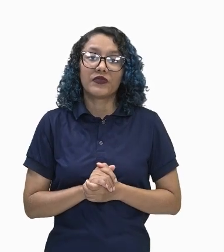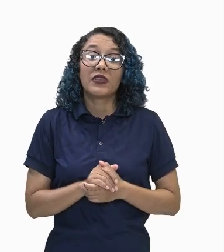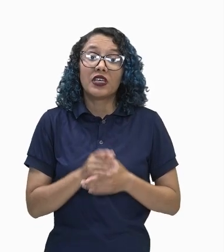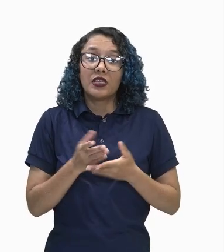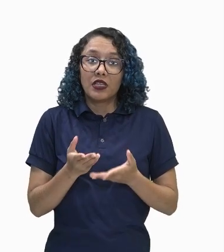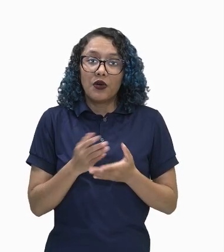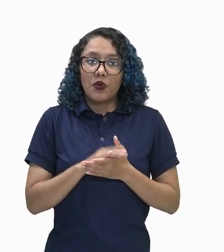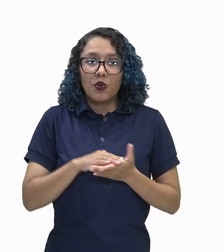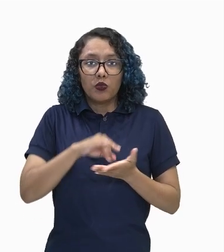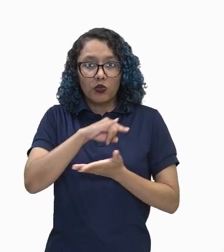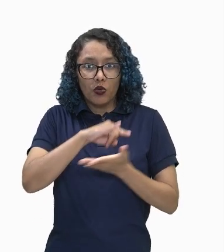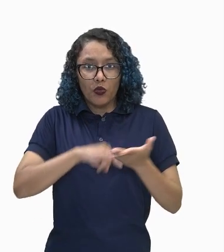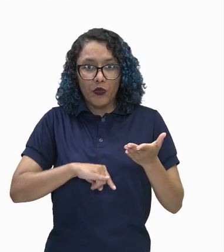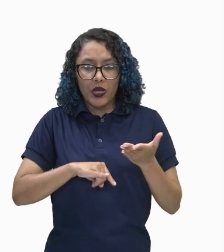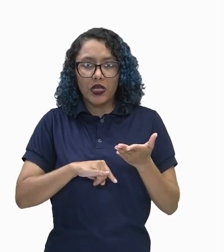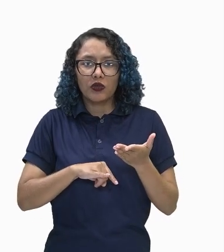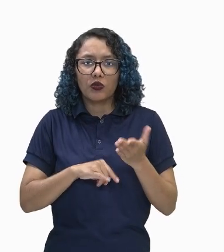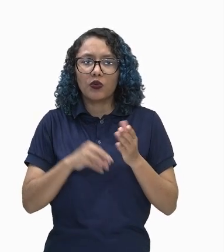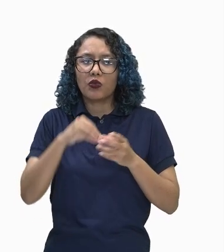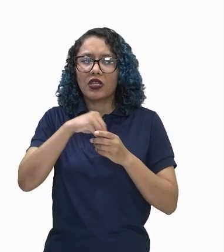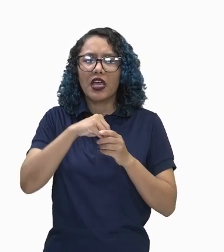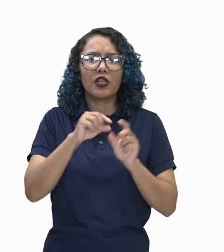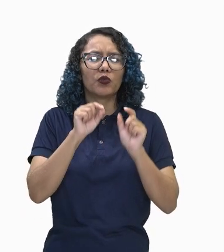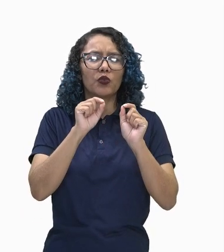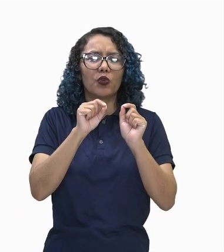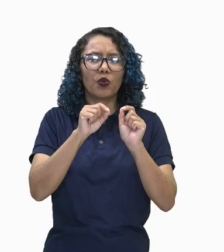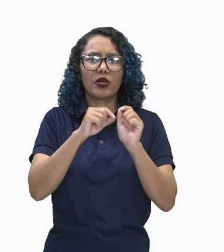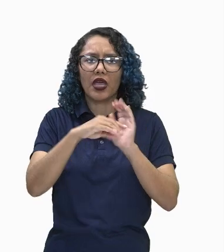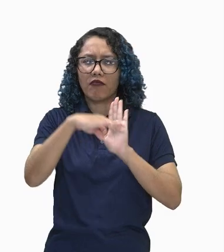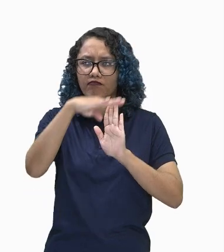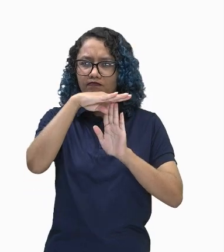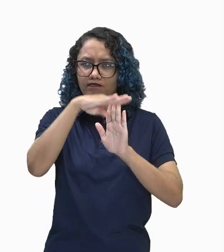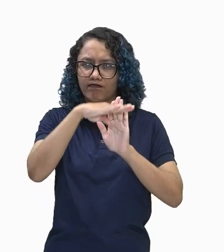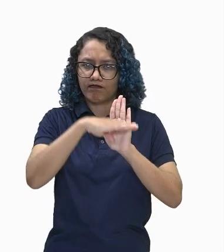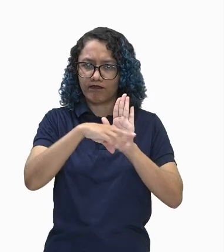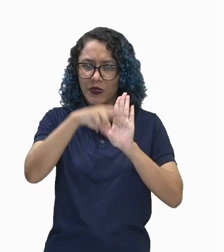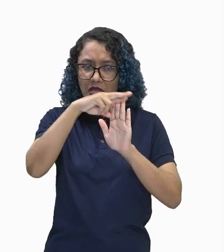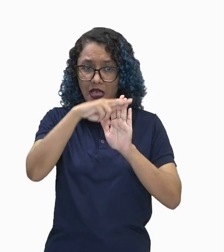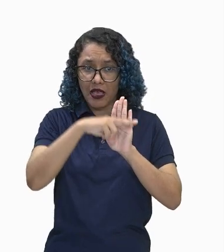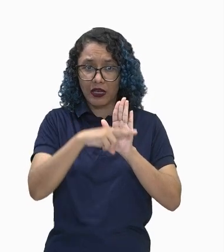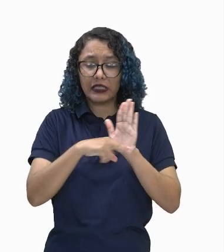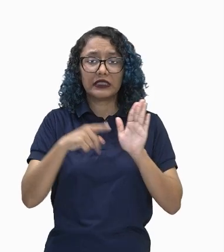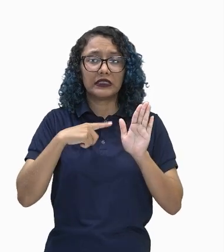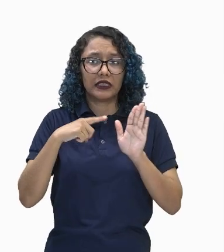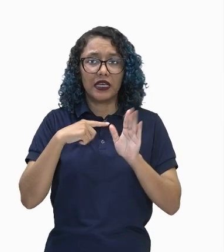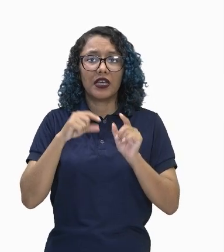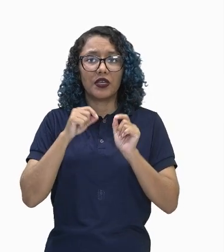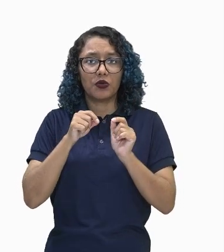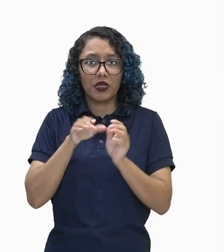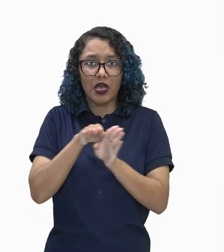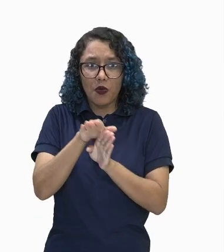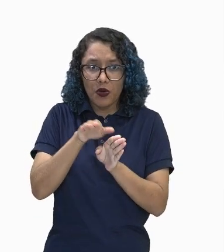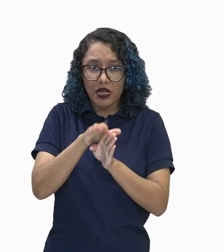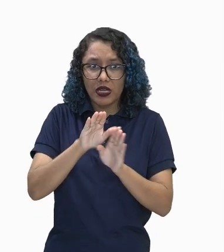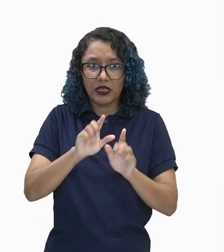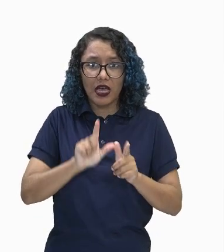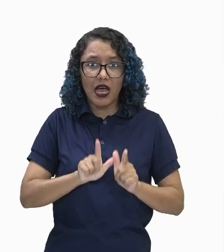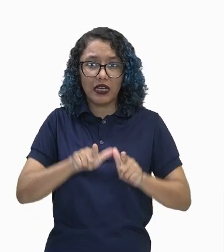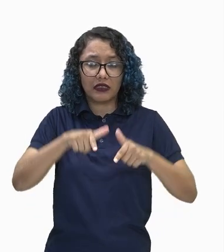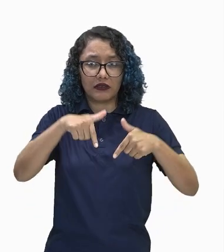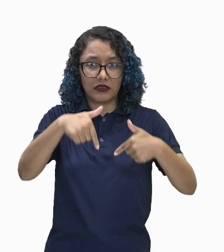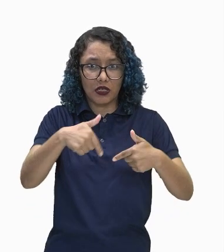que expressa um conjunto de normas e regras e regula as atividades desenvolvidas por